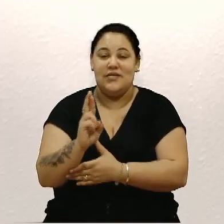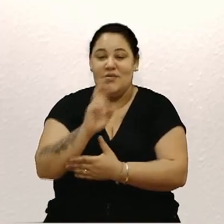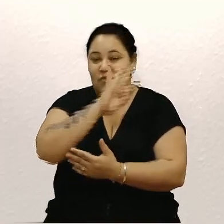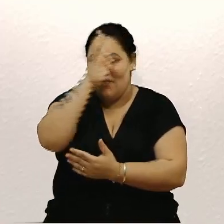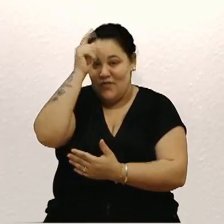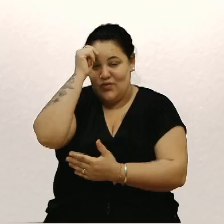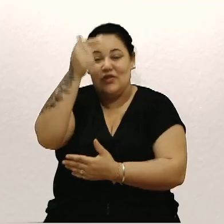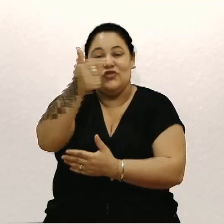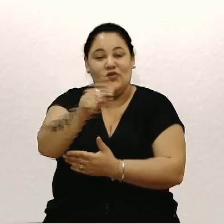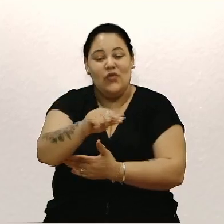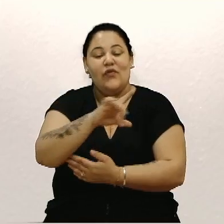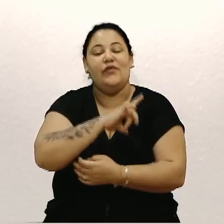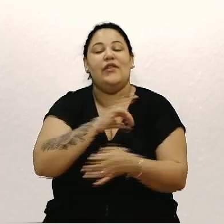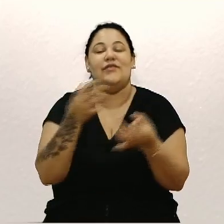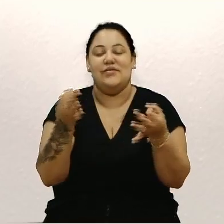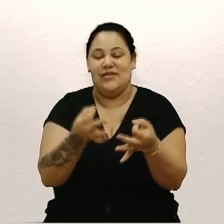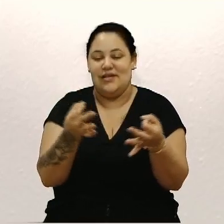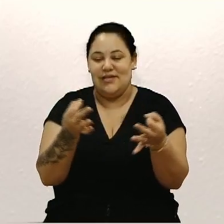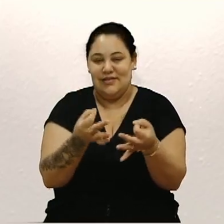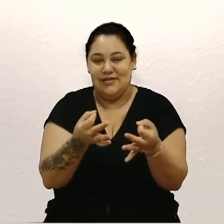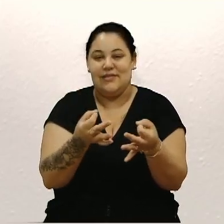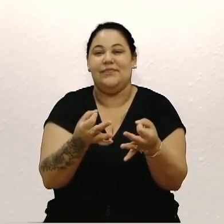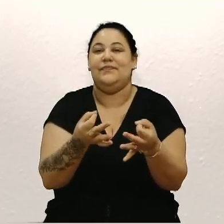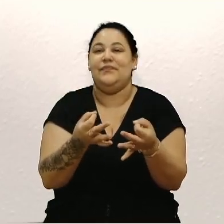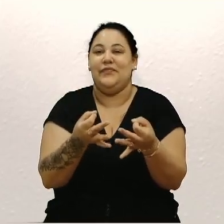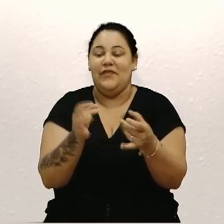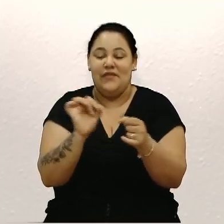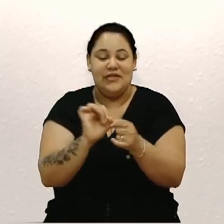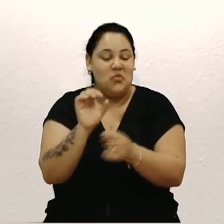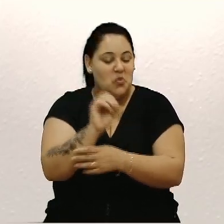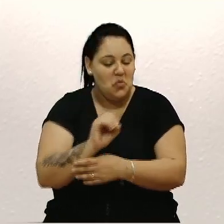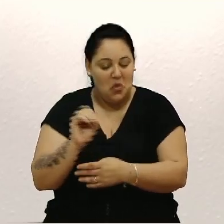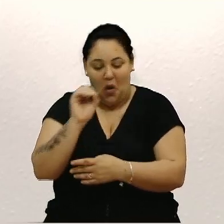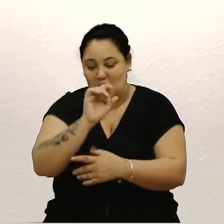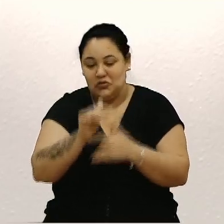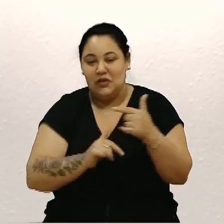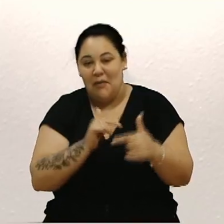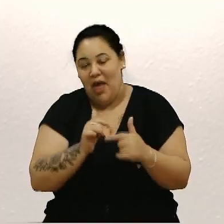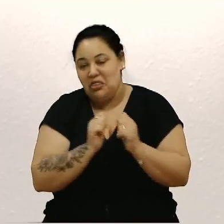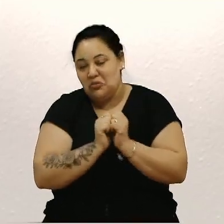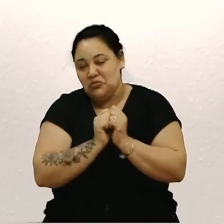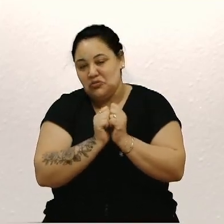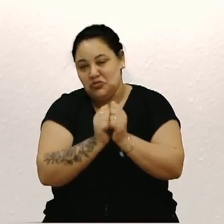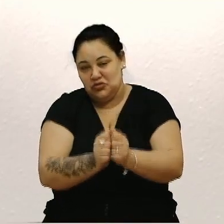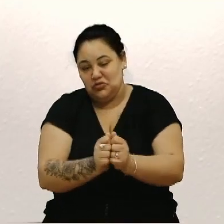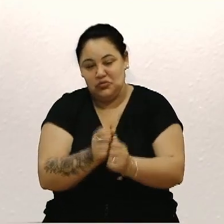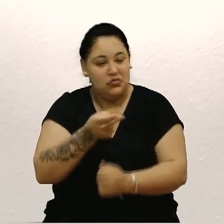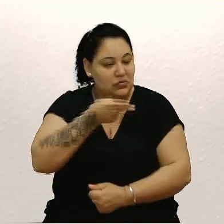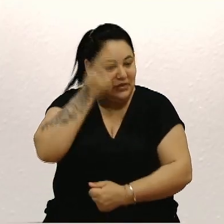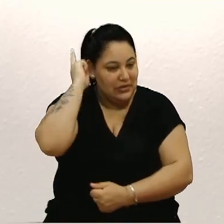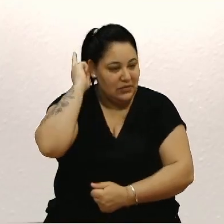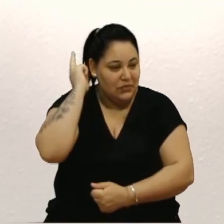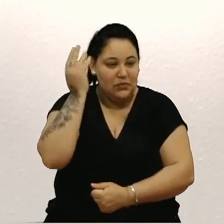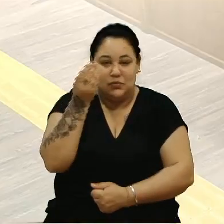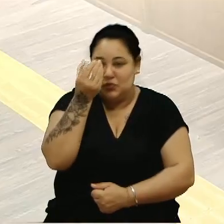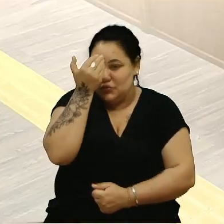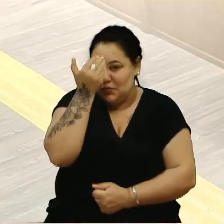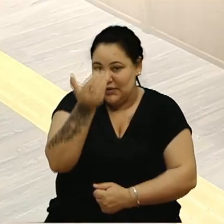temos a certeza absoluta que vai fazer um grande governo juntamente com o Nespro. Muito obrigado.